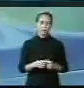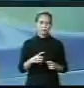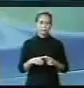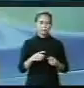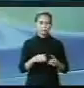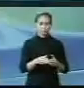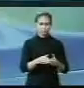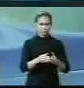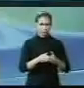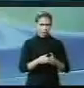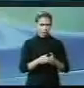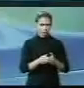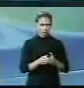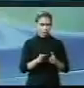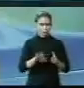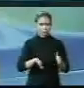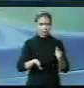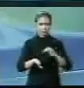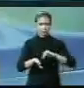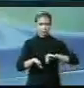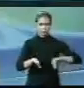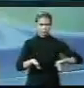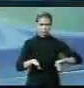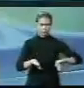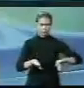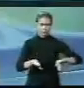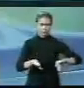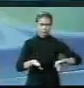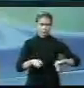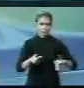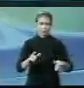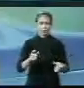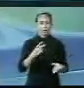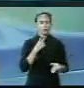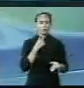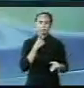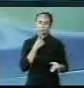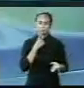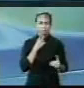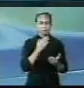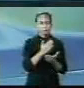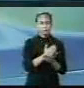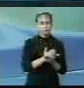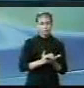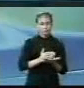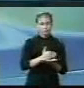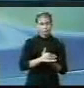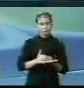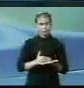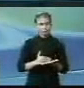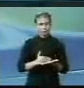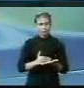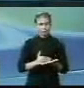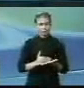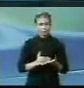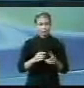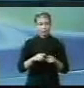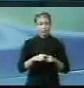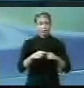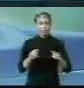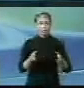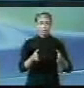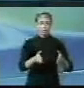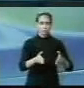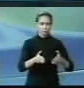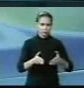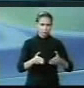são independentes. Não tem como compartilhar se as requisições foram diferentes. Certo? Clientes diferentes